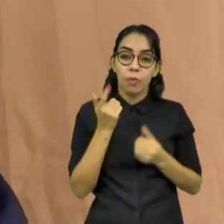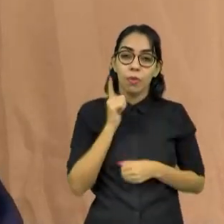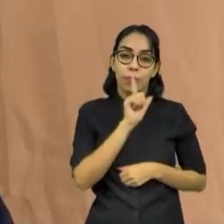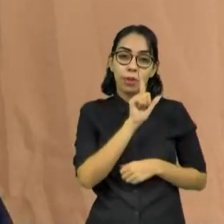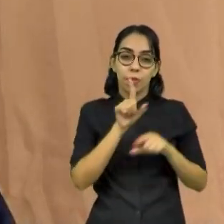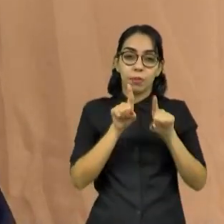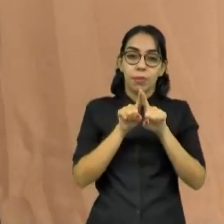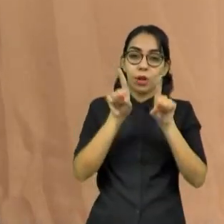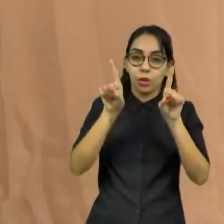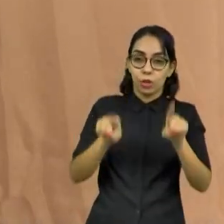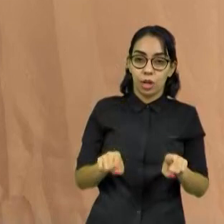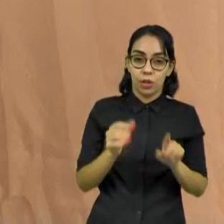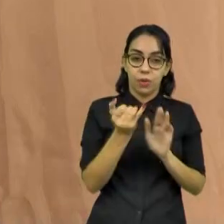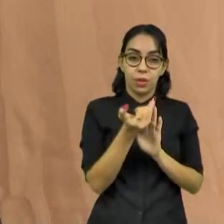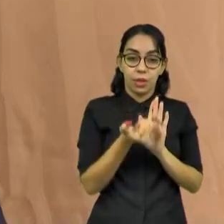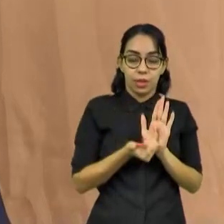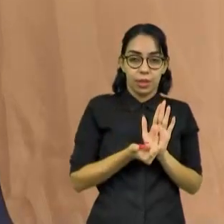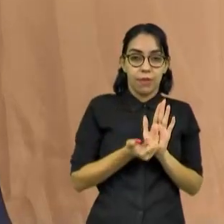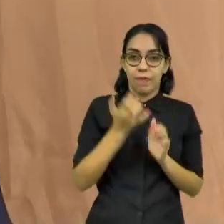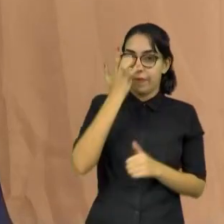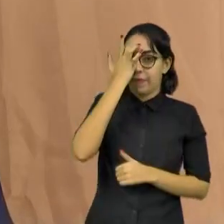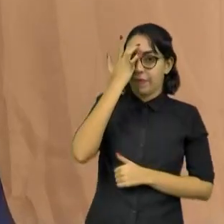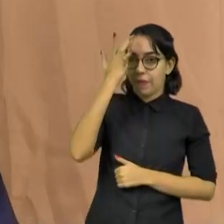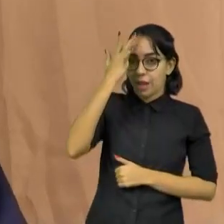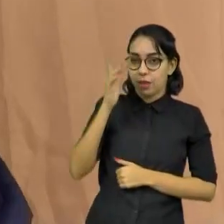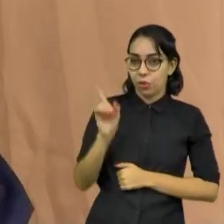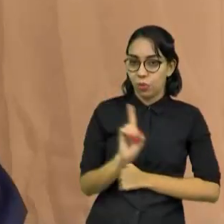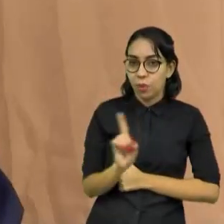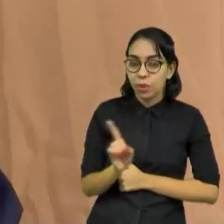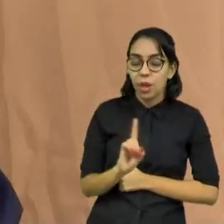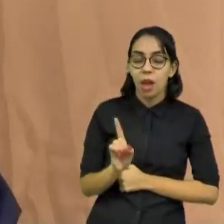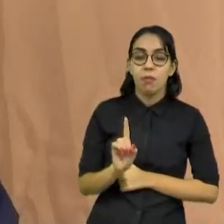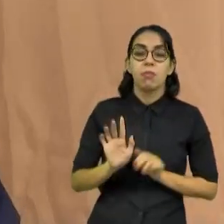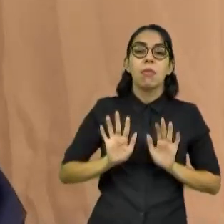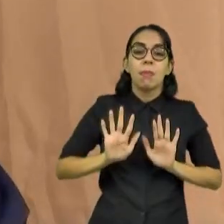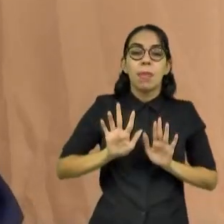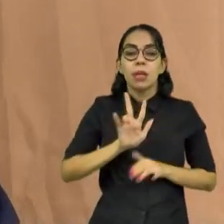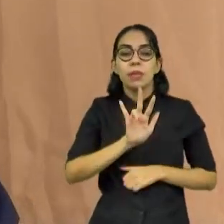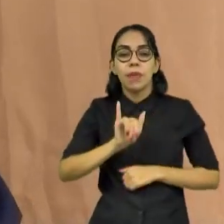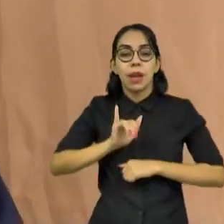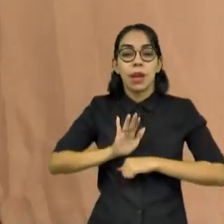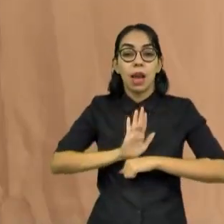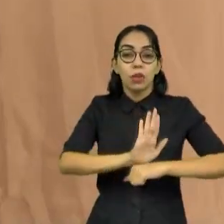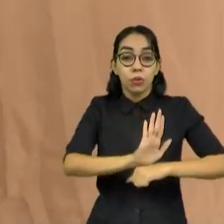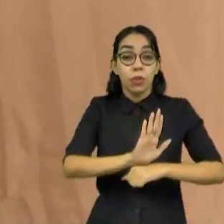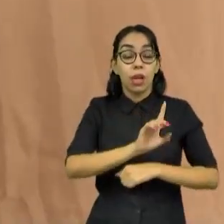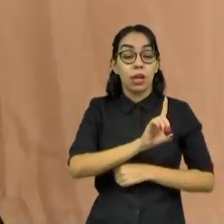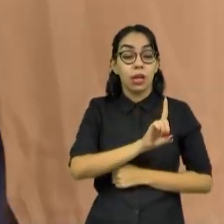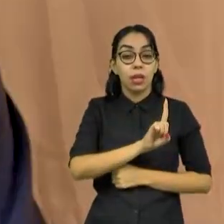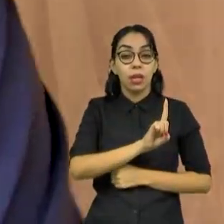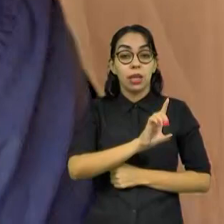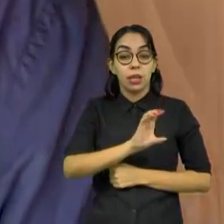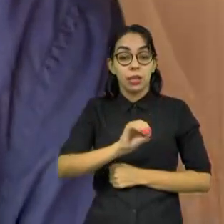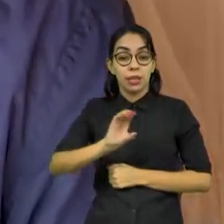não é fácil de se conquistar e a gente vai beneficiar praticamente 100 famílias